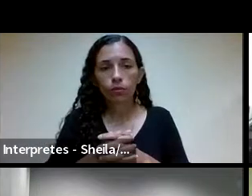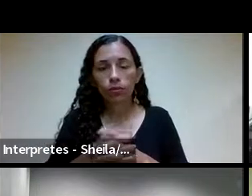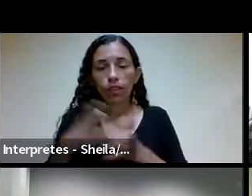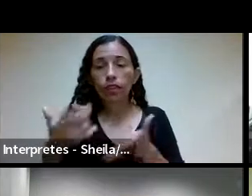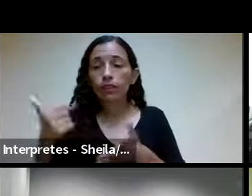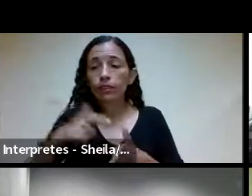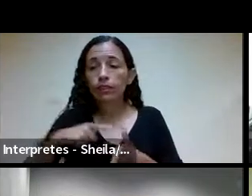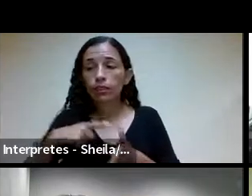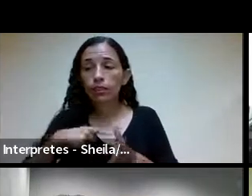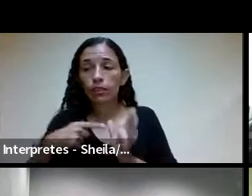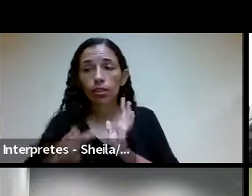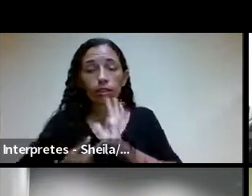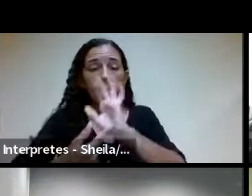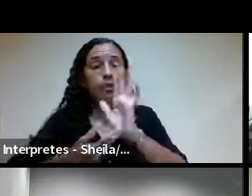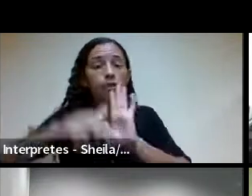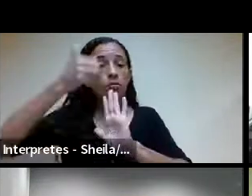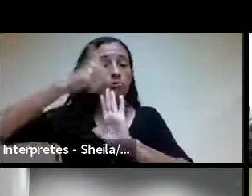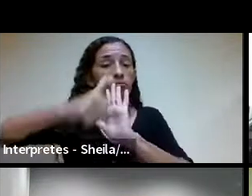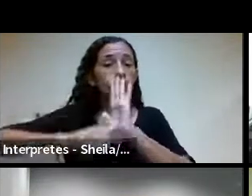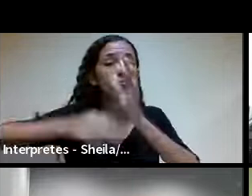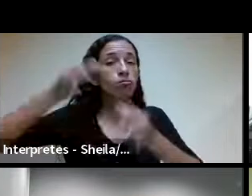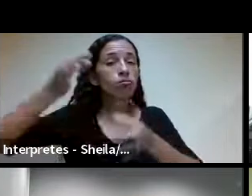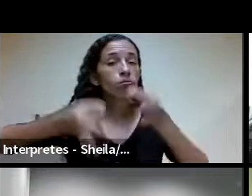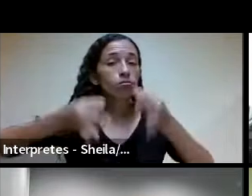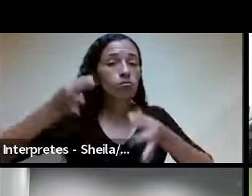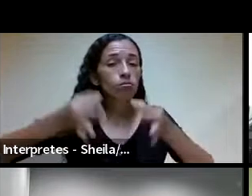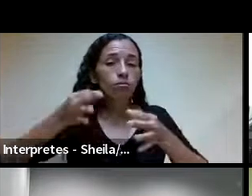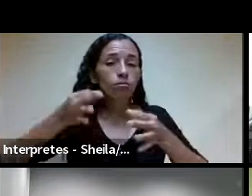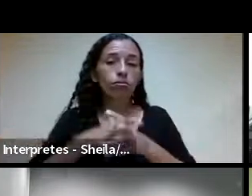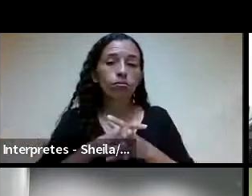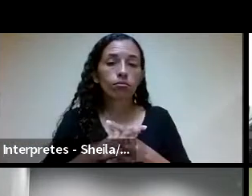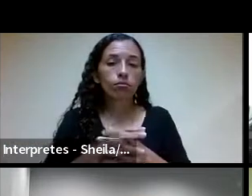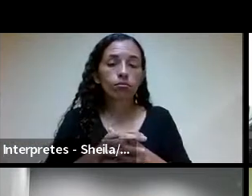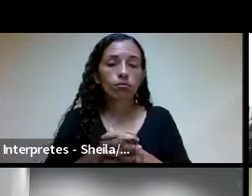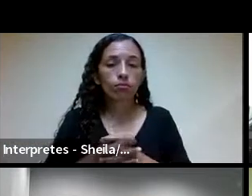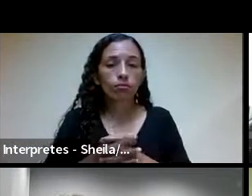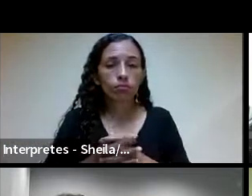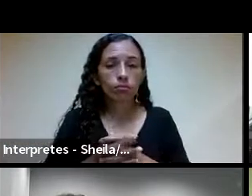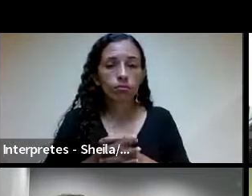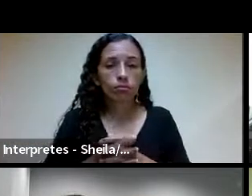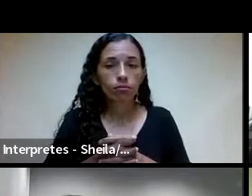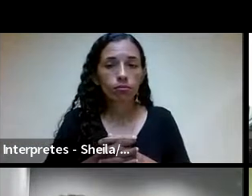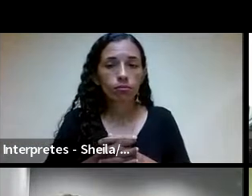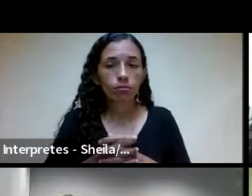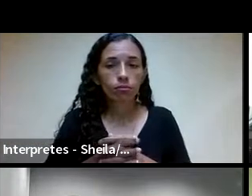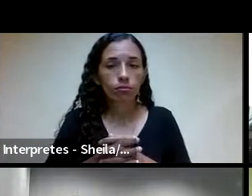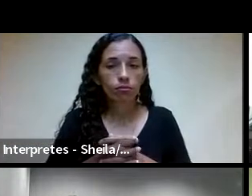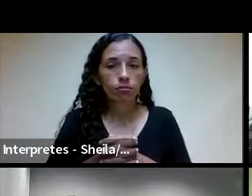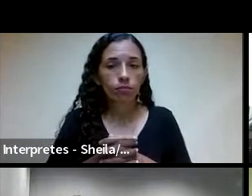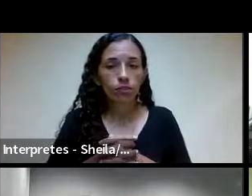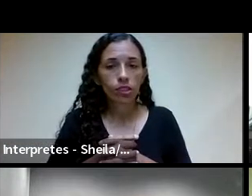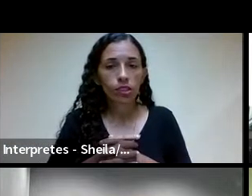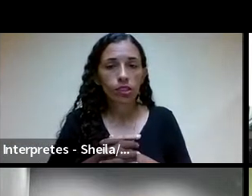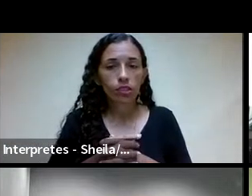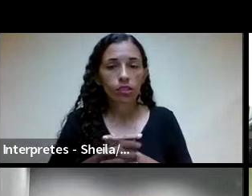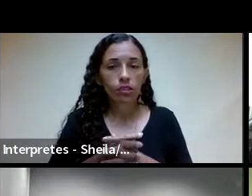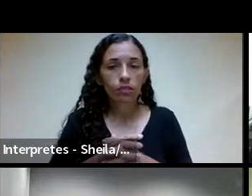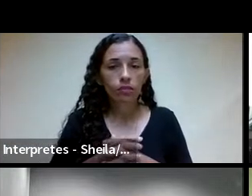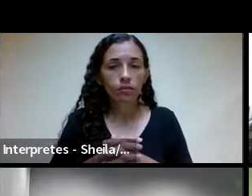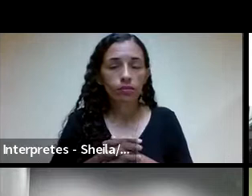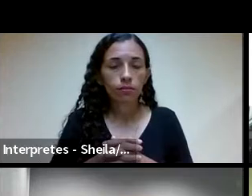presente corte, seria vina adequada. Porém, a autora considera o